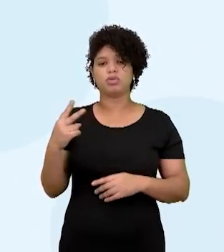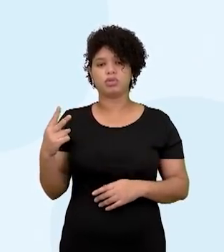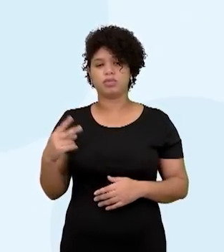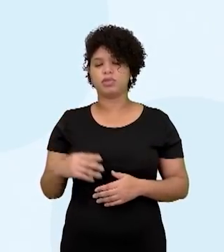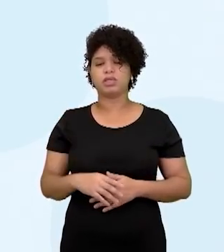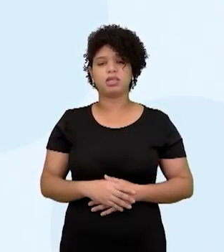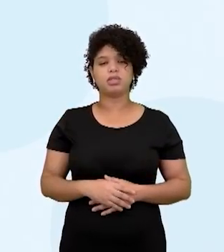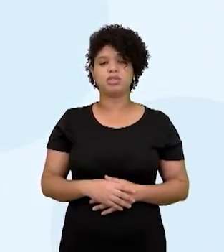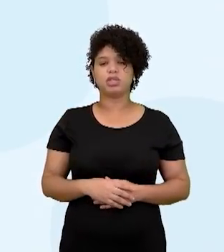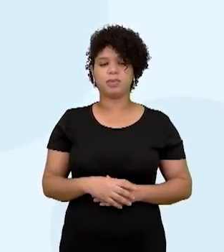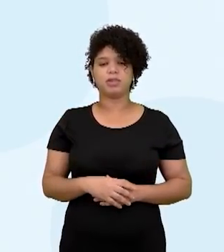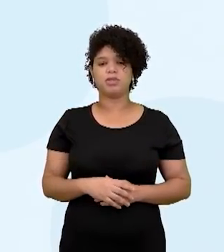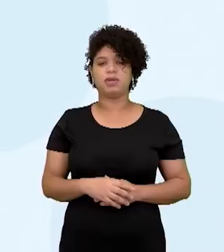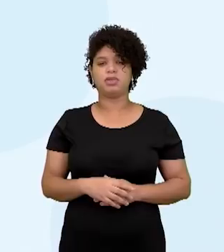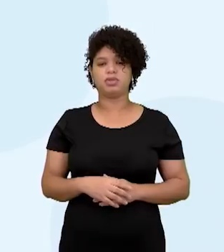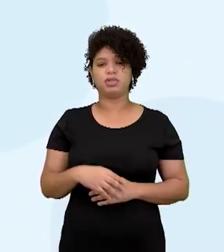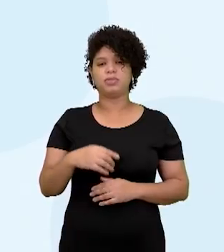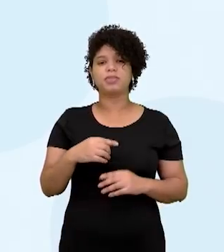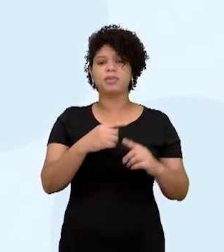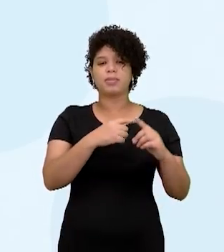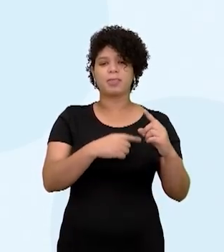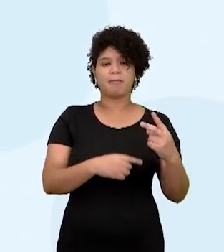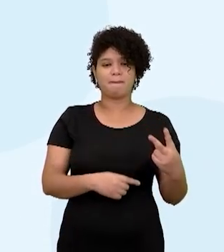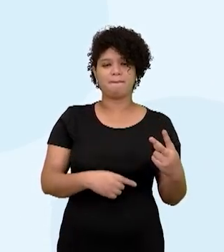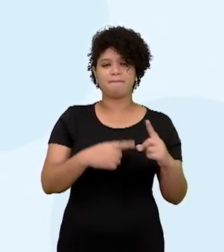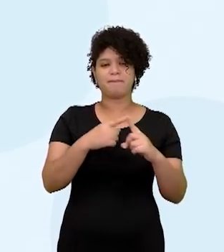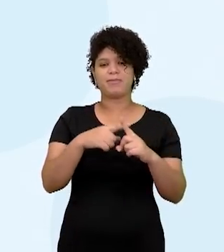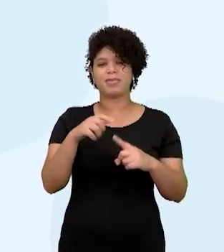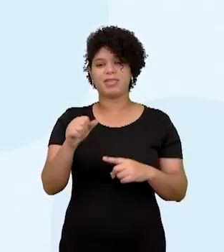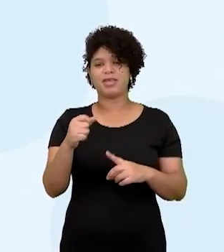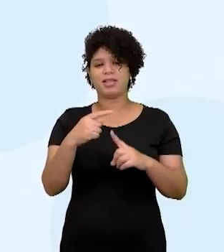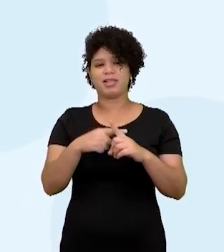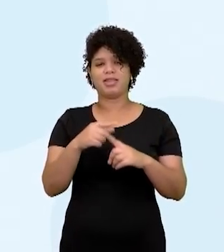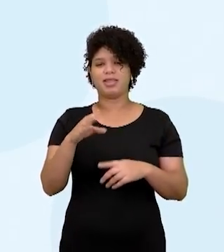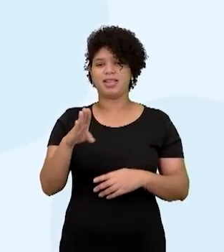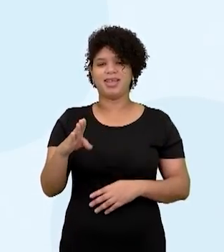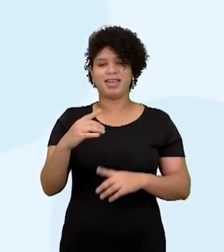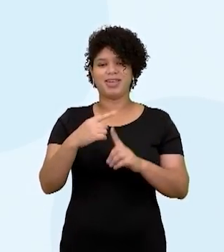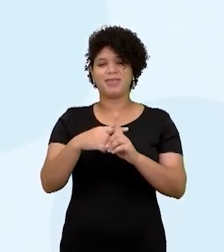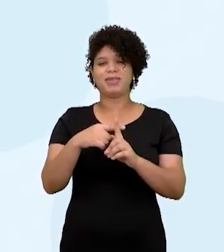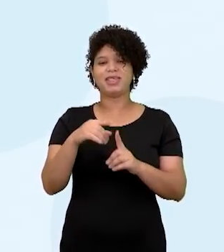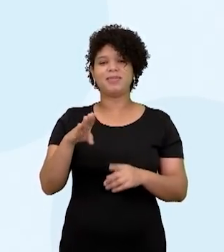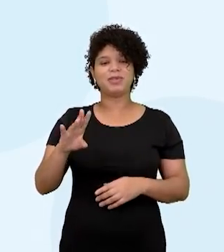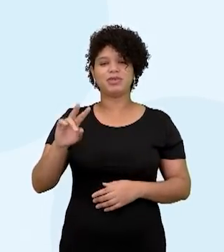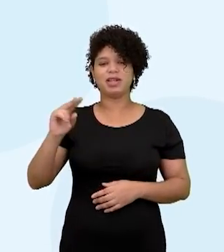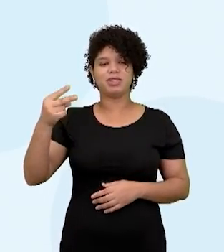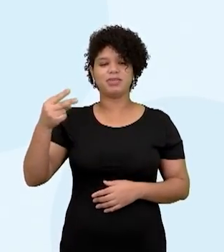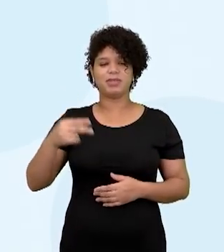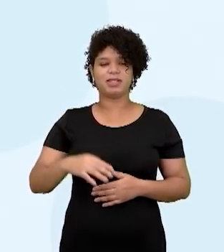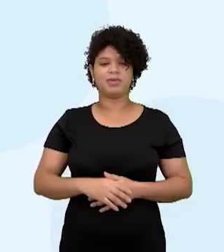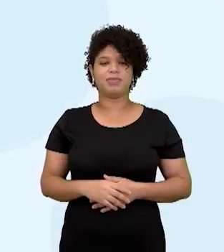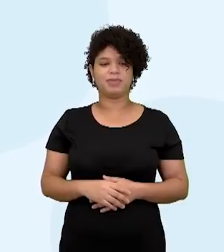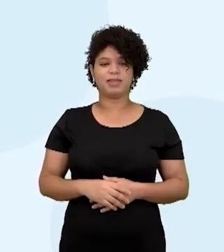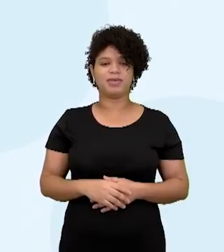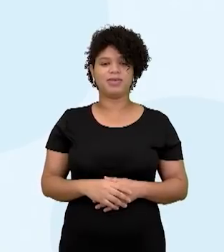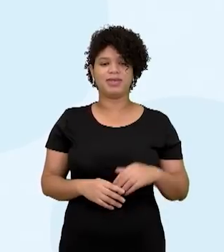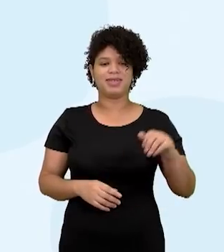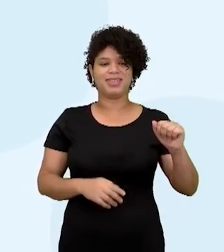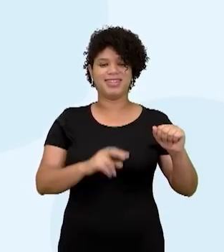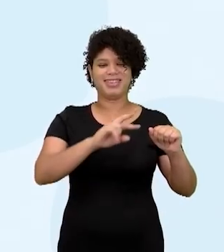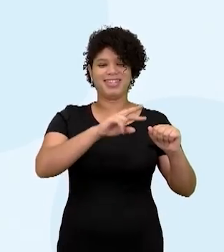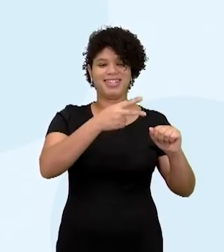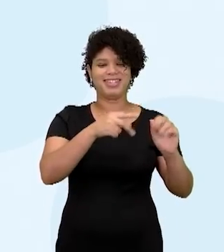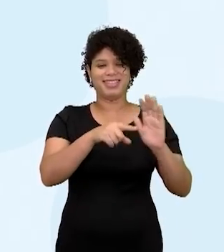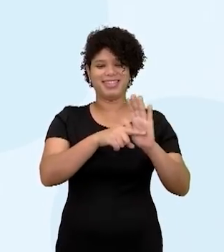que muda do soma e da diferença? Muda o sinal aqui no meio, Pode ver que um tá mais e um tá menos. Eu vou apagar tudo só